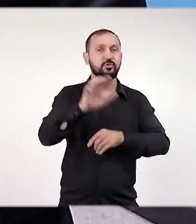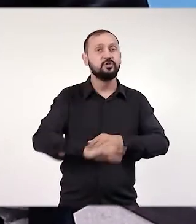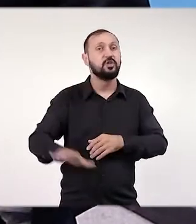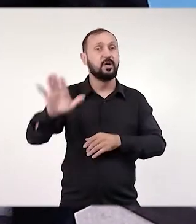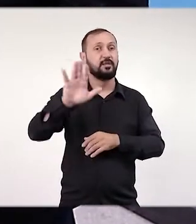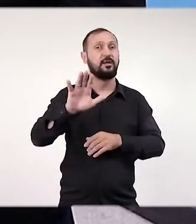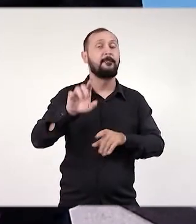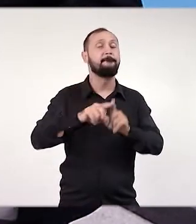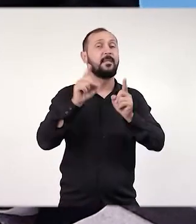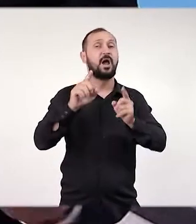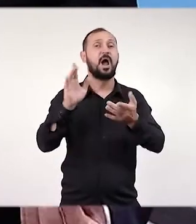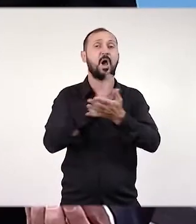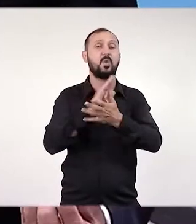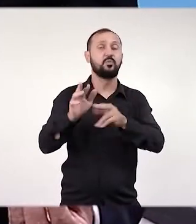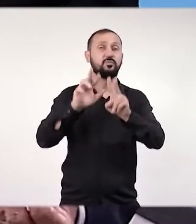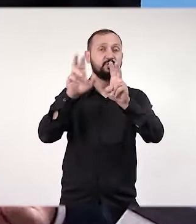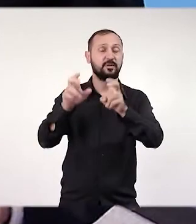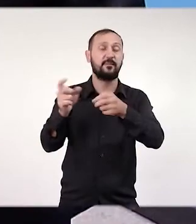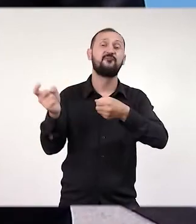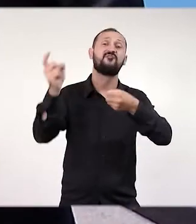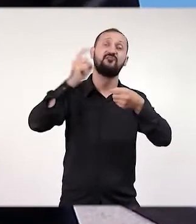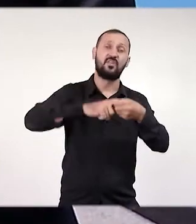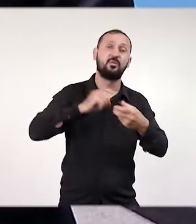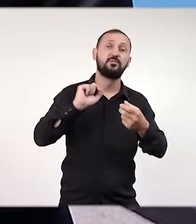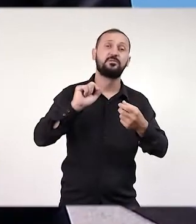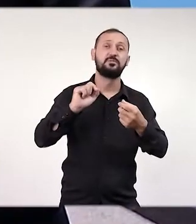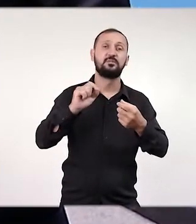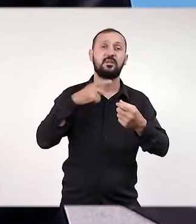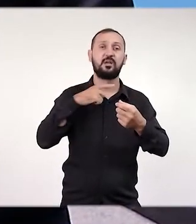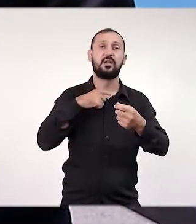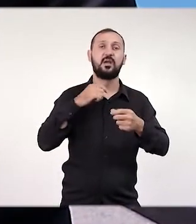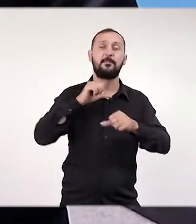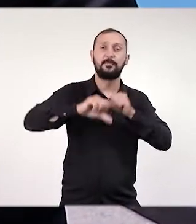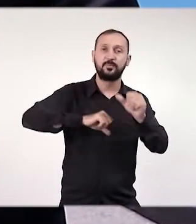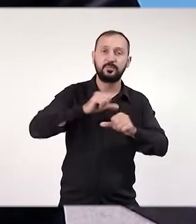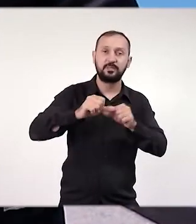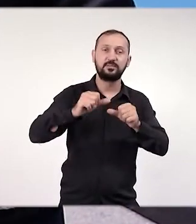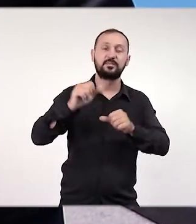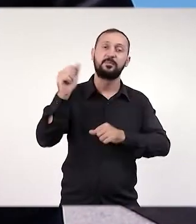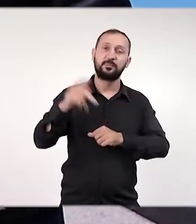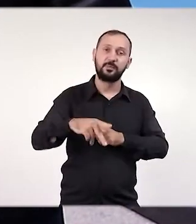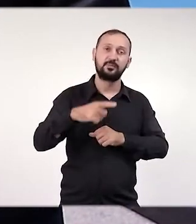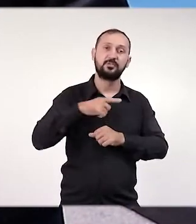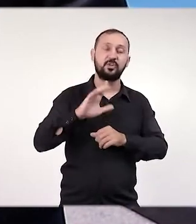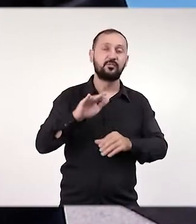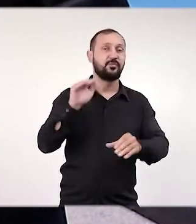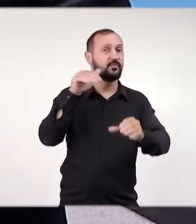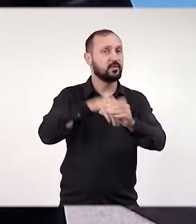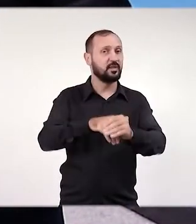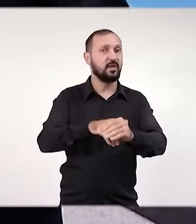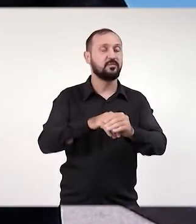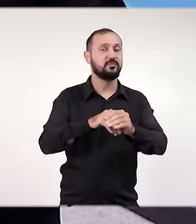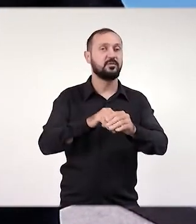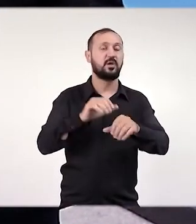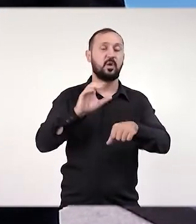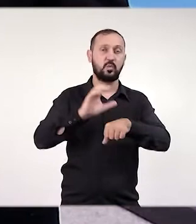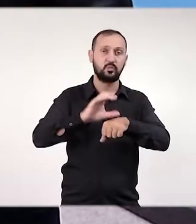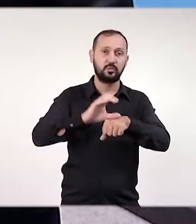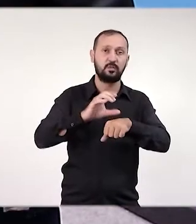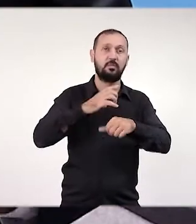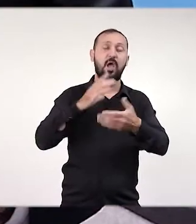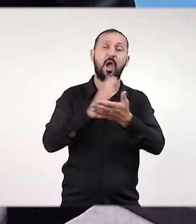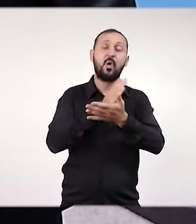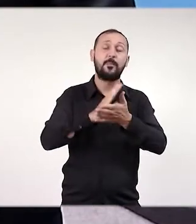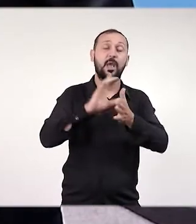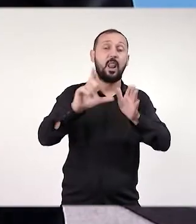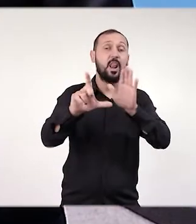geral, mas alguns temas eles vão voltar para cá. A reforma da Previdência foi votada, a parte constitucional, nós